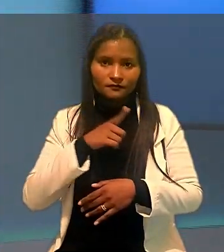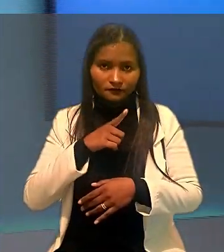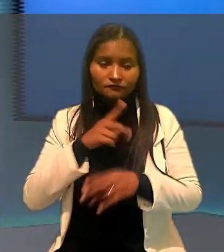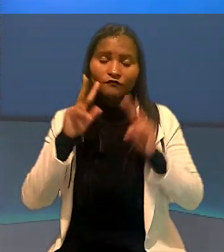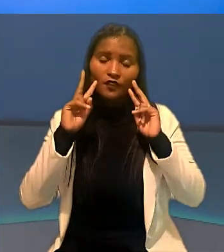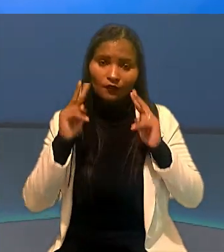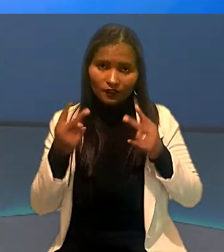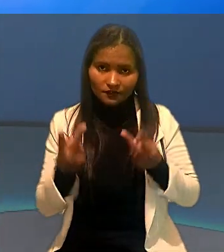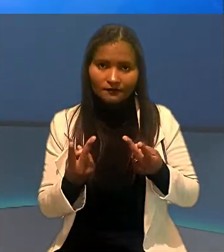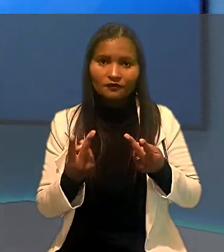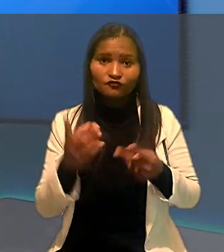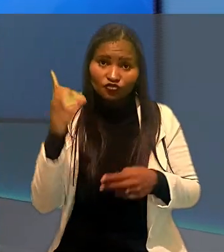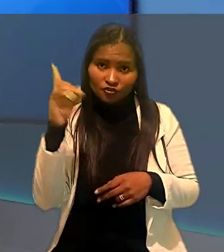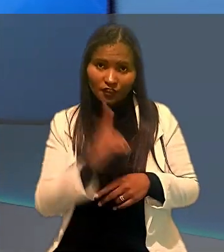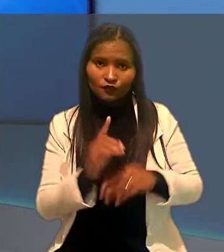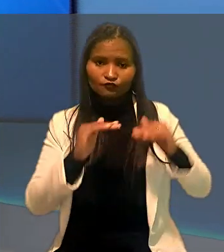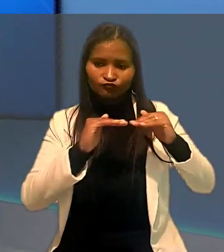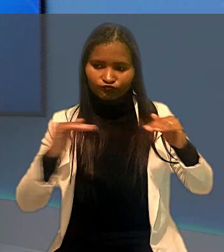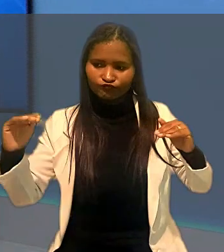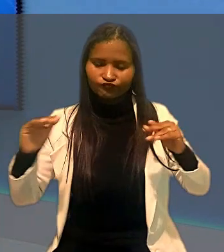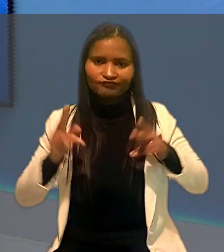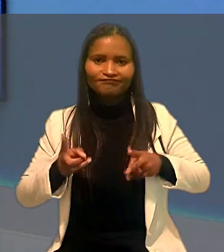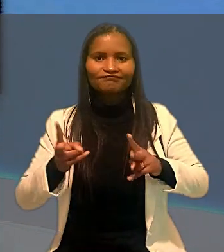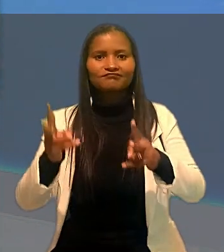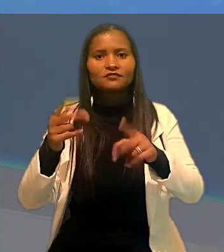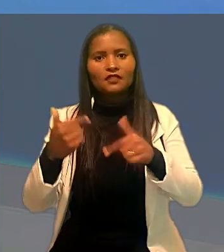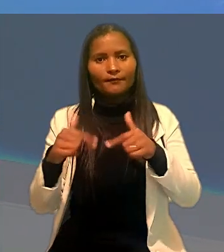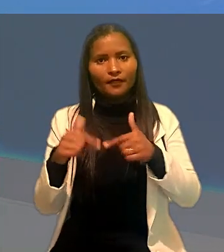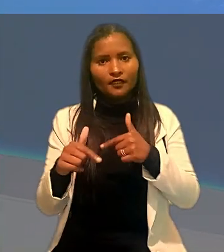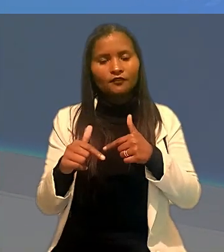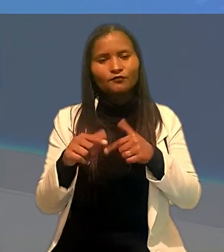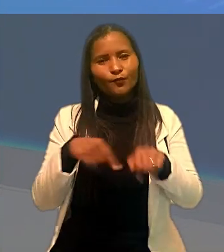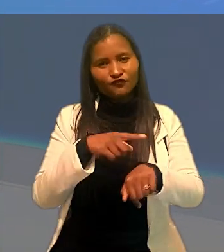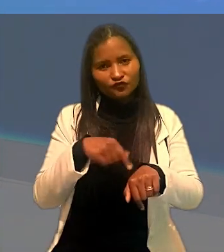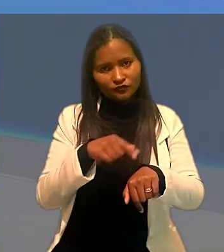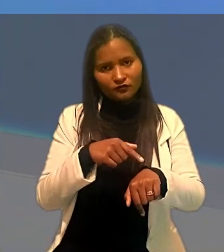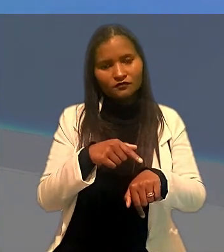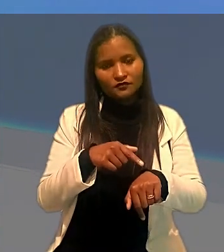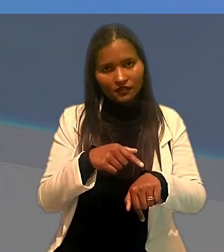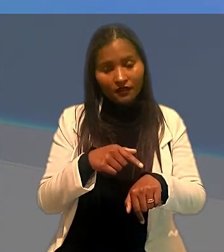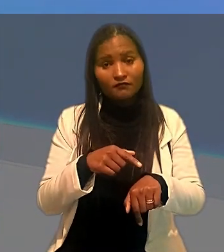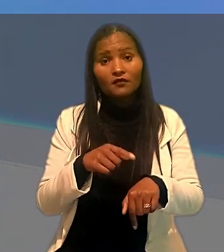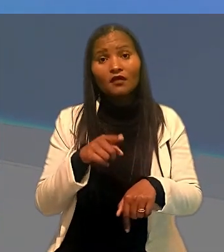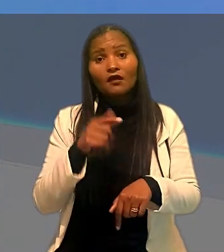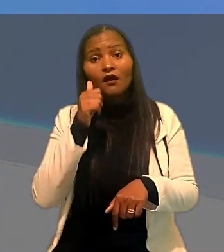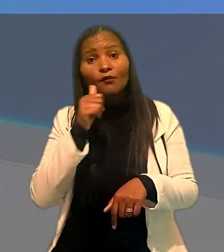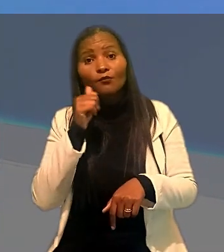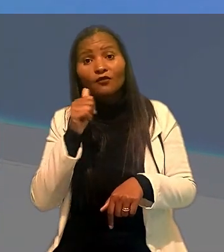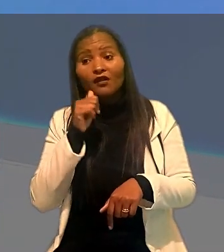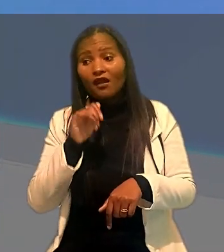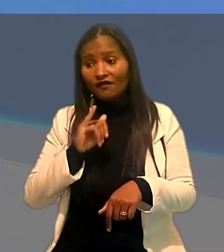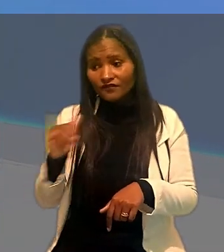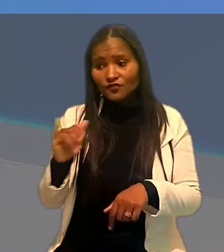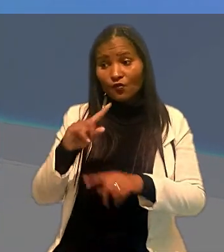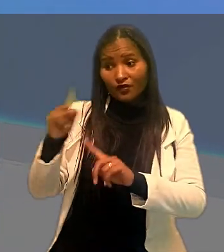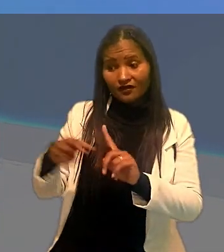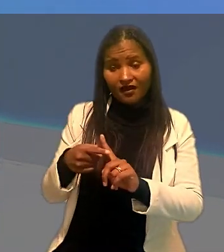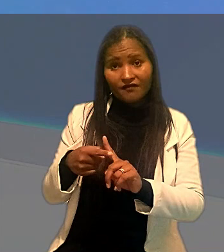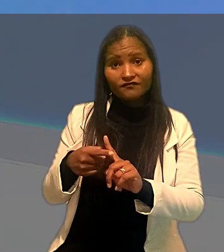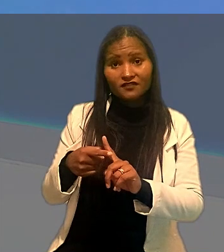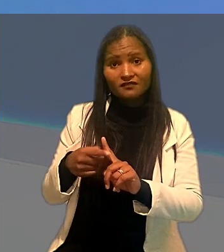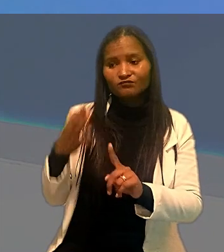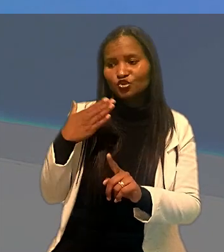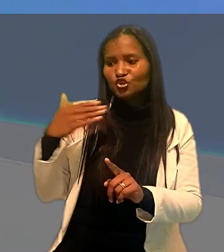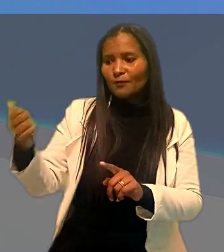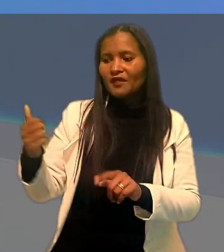intermitente obteve reconhecimento de direito à estabilidade provisória. Ela deixou de ser convocada para o trabalho após ter informado que